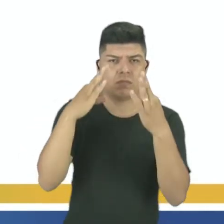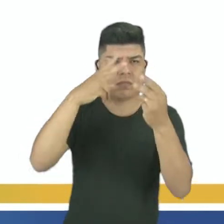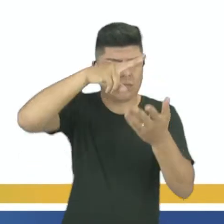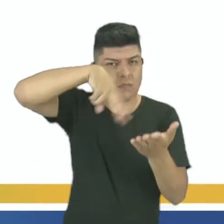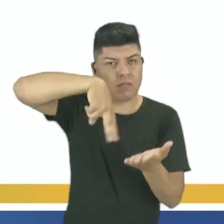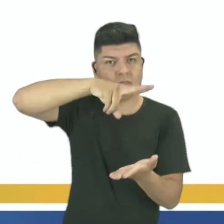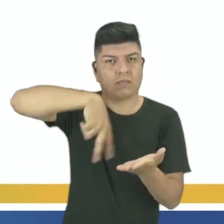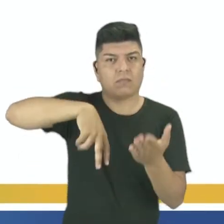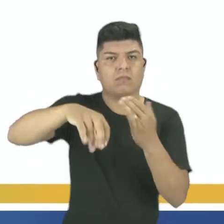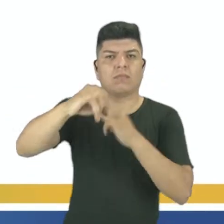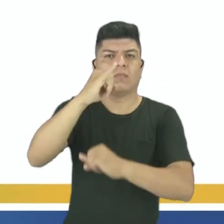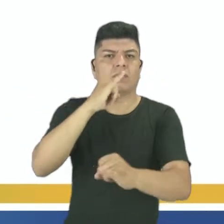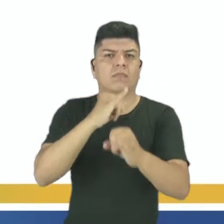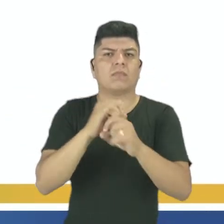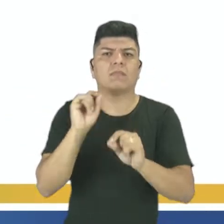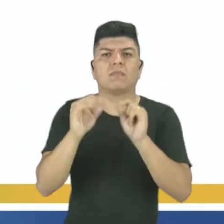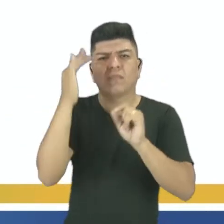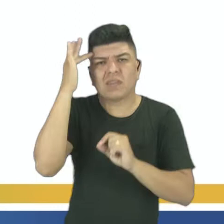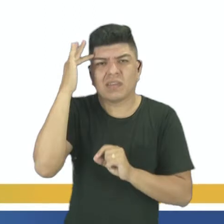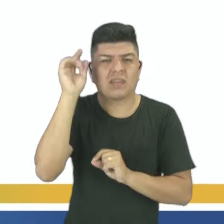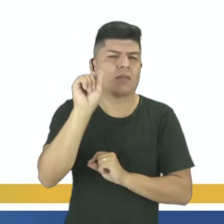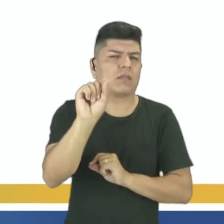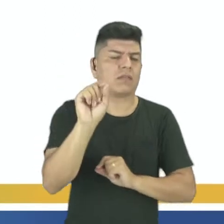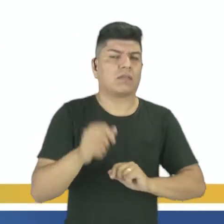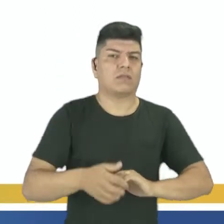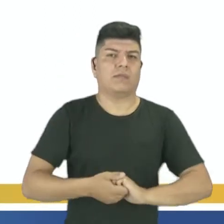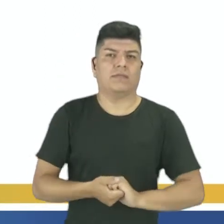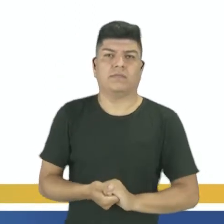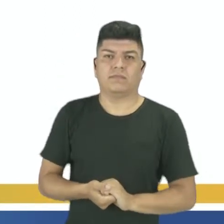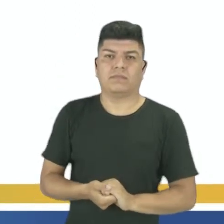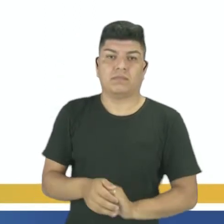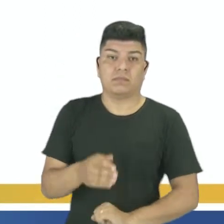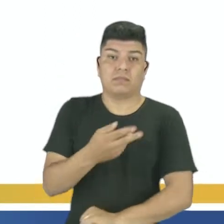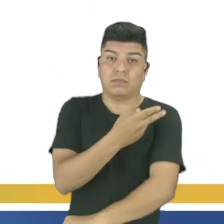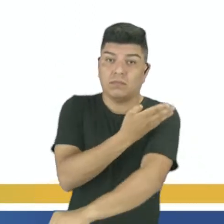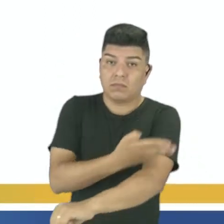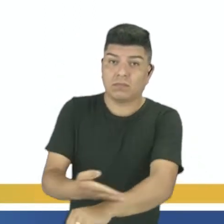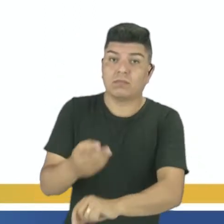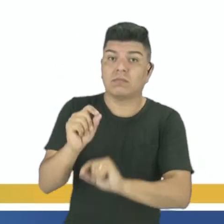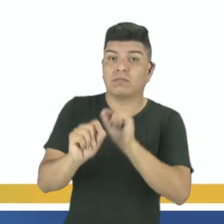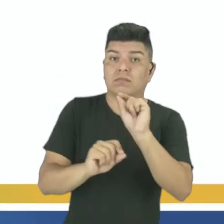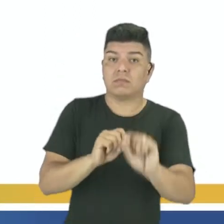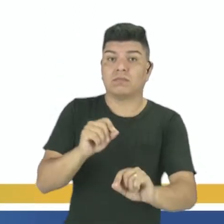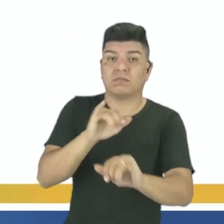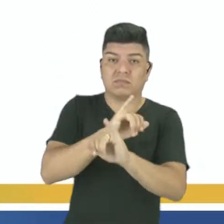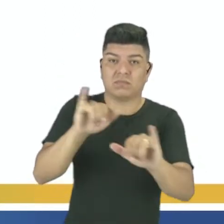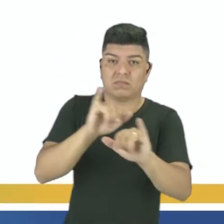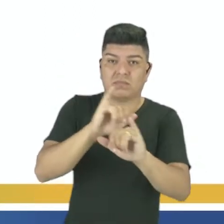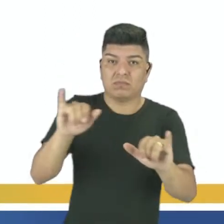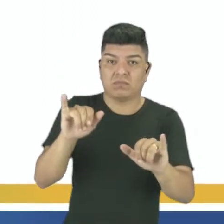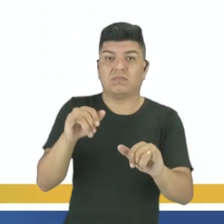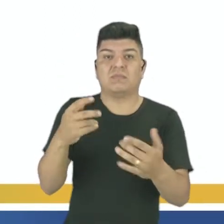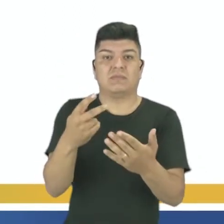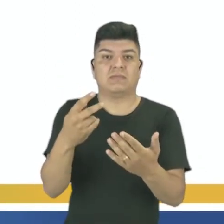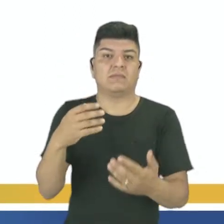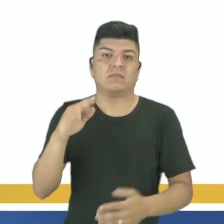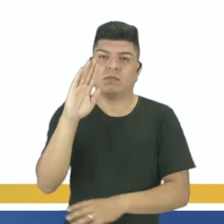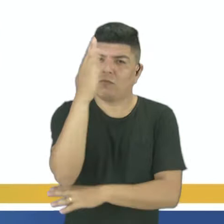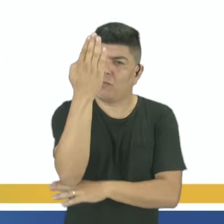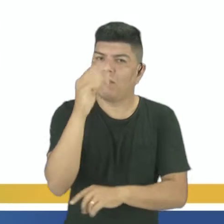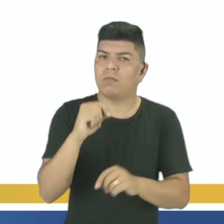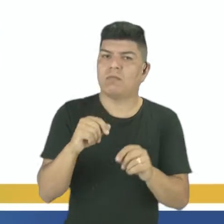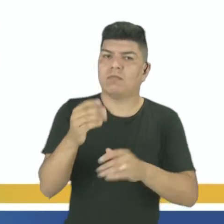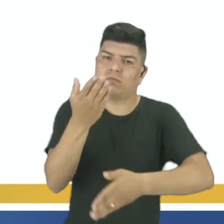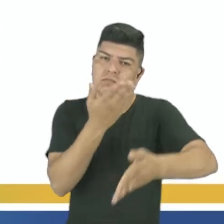lê na internet? O que você acha? É comum que notícias falsas sejam veiculadas pelos mais diversos